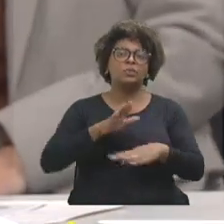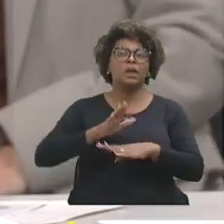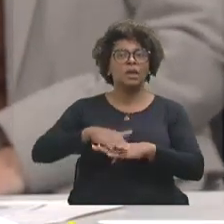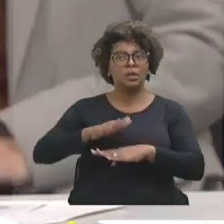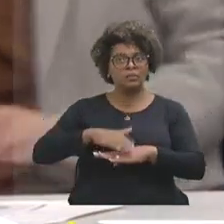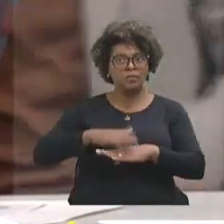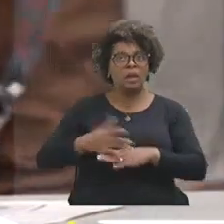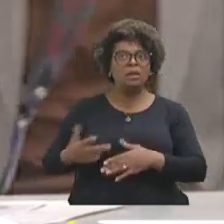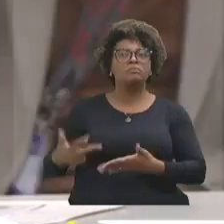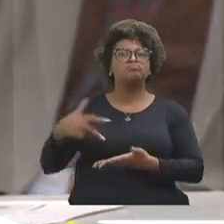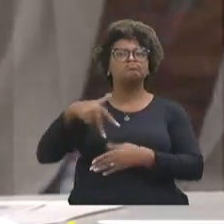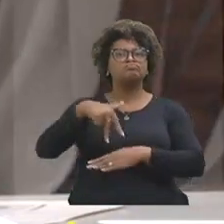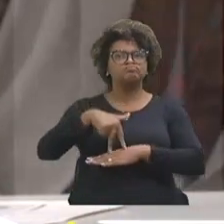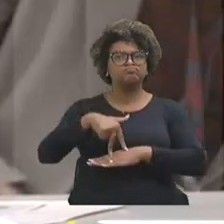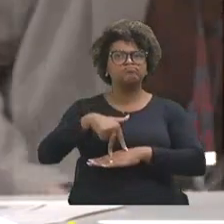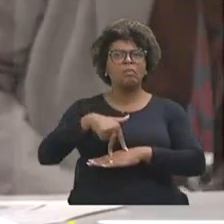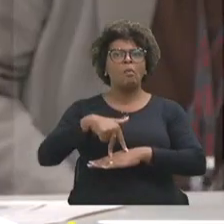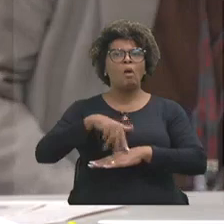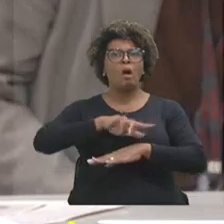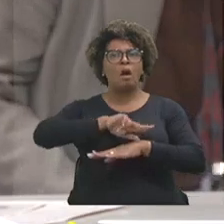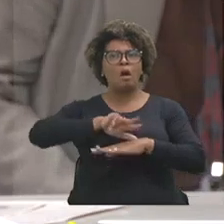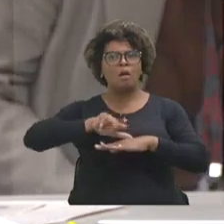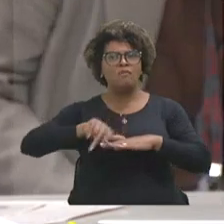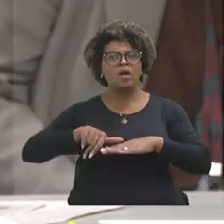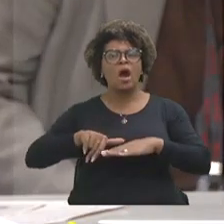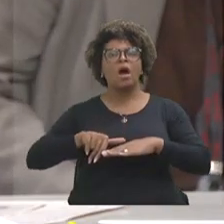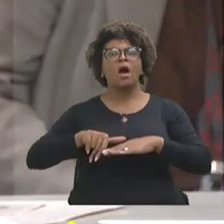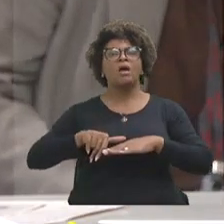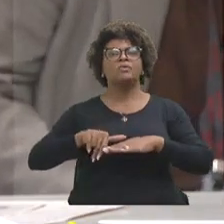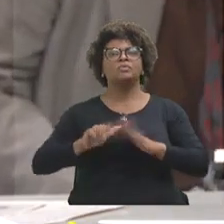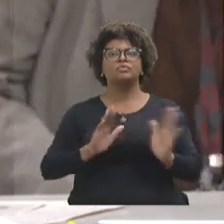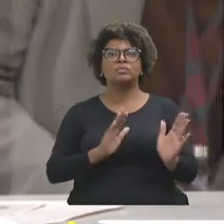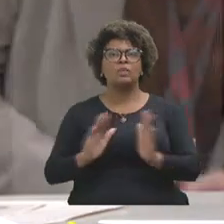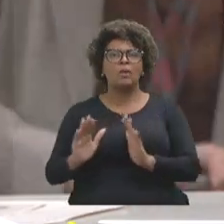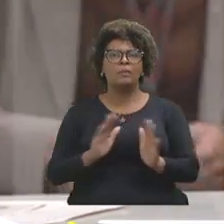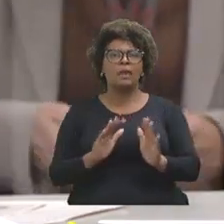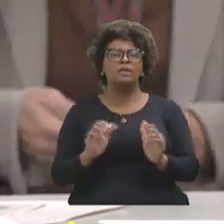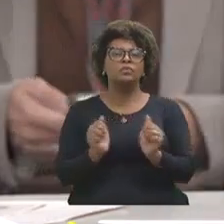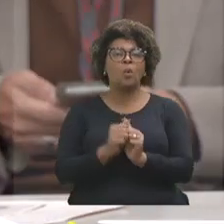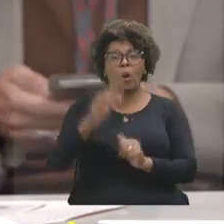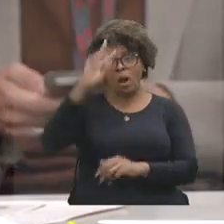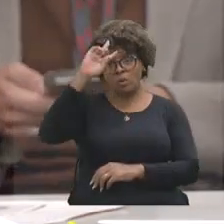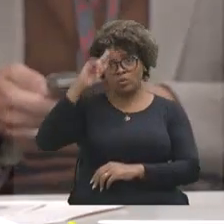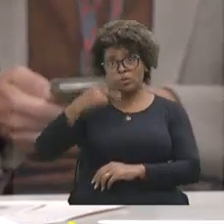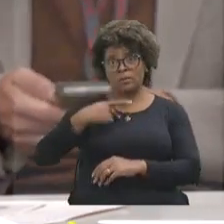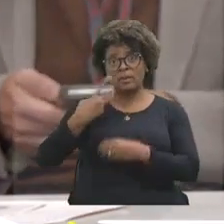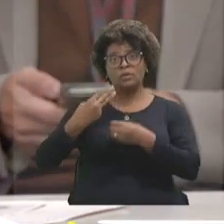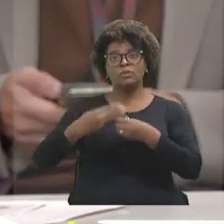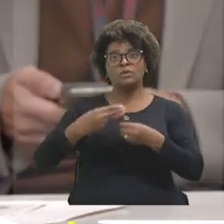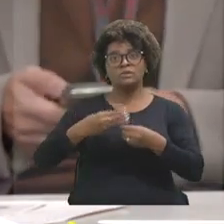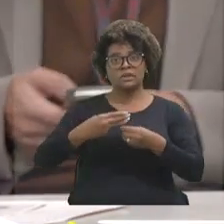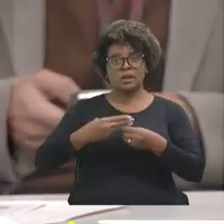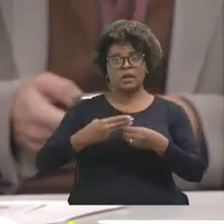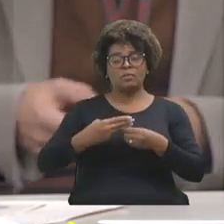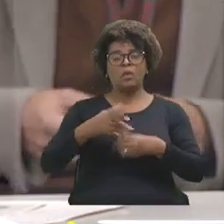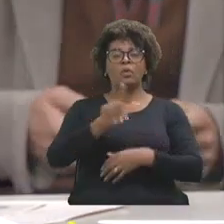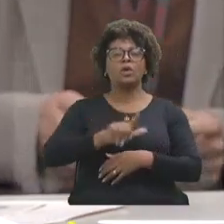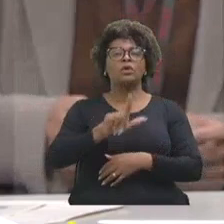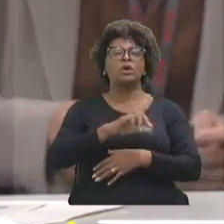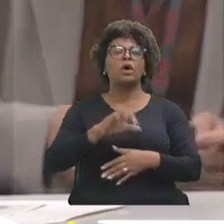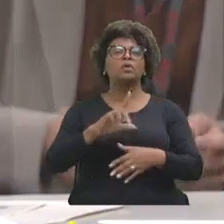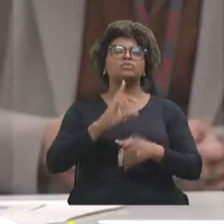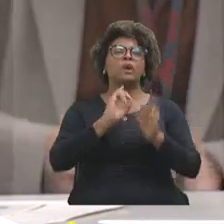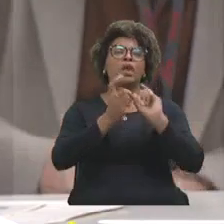diversos momentos relacionado a autonomia do município e obviamente em reunião com Cosern foi